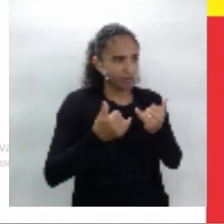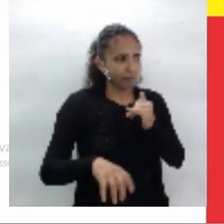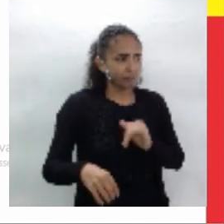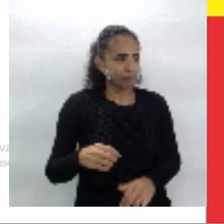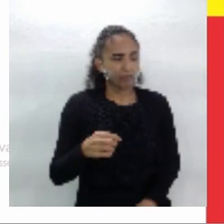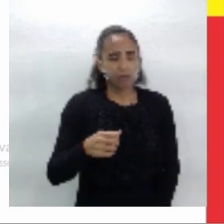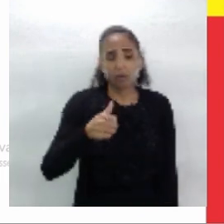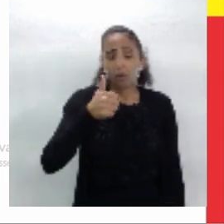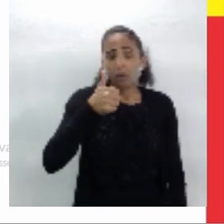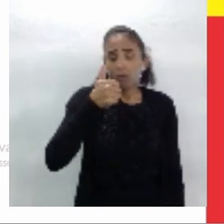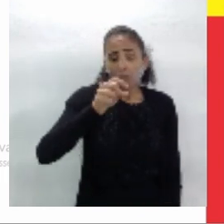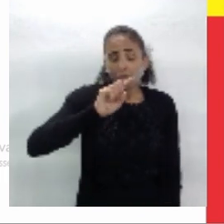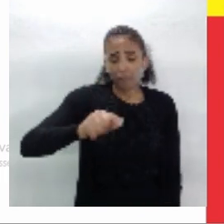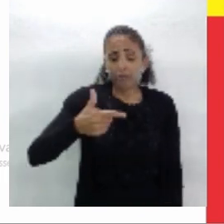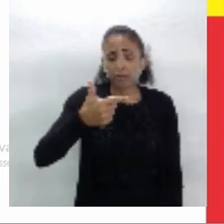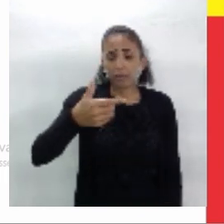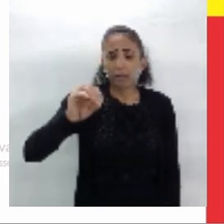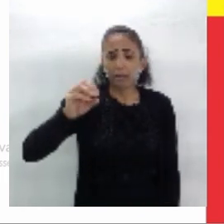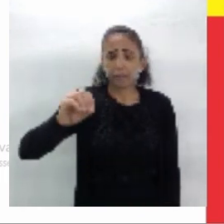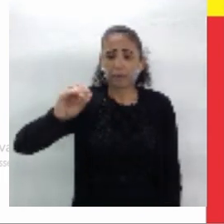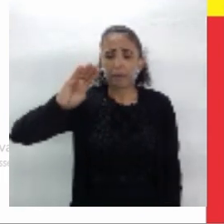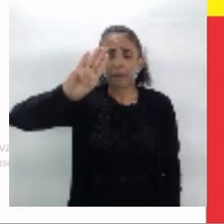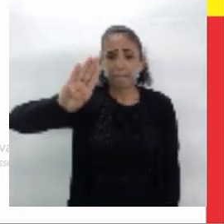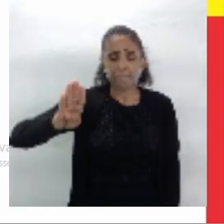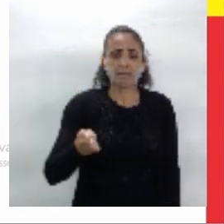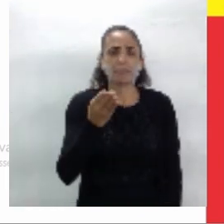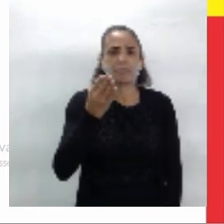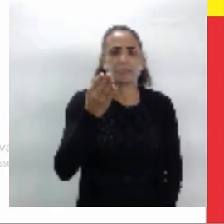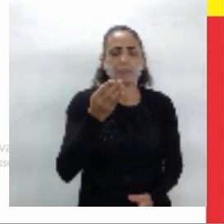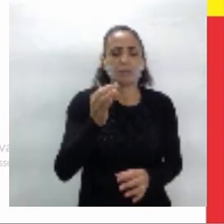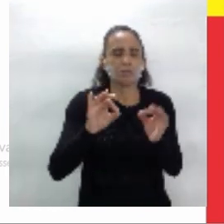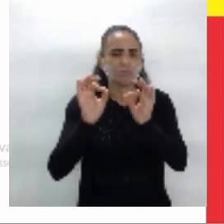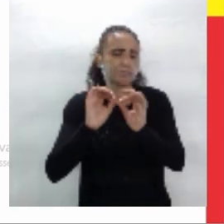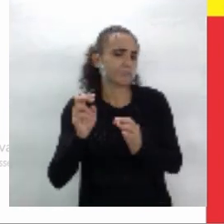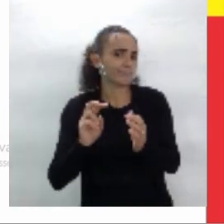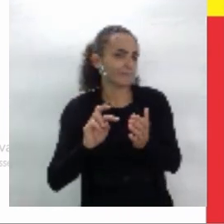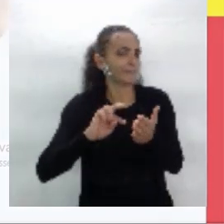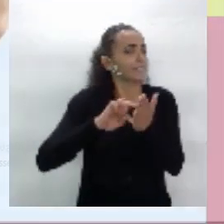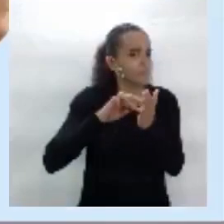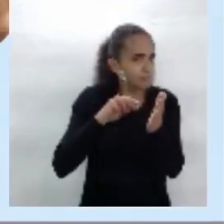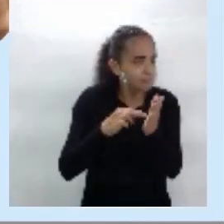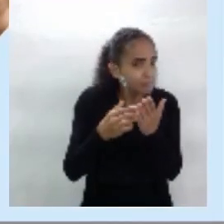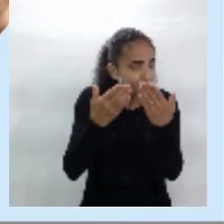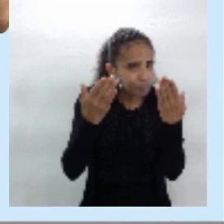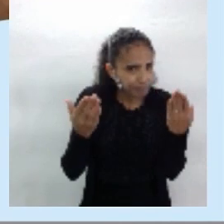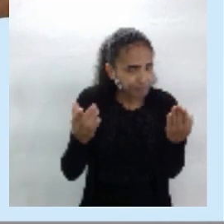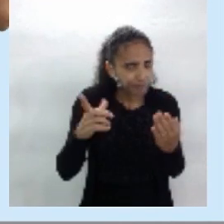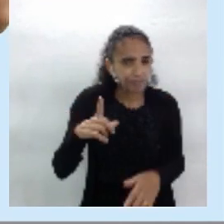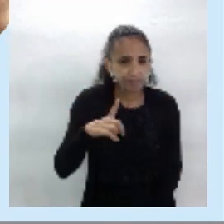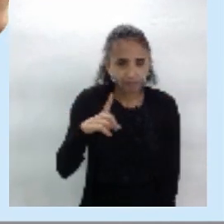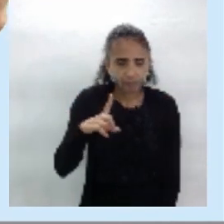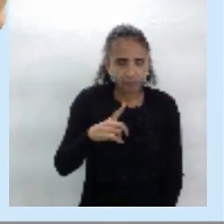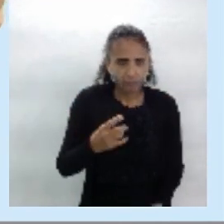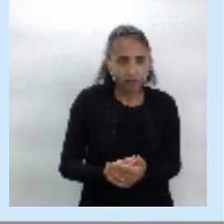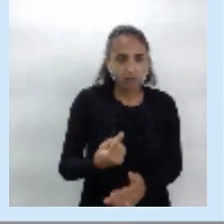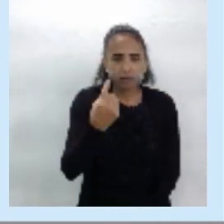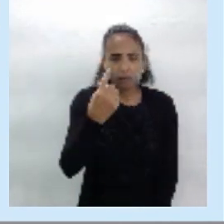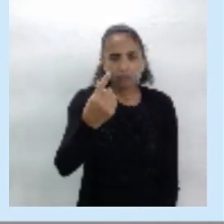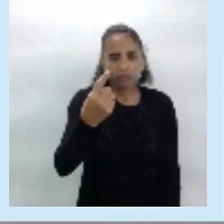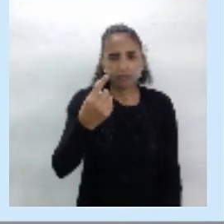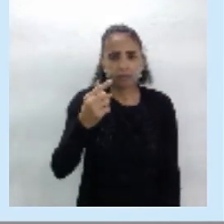1,2 bilhões. Então, 1,2 bilhões, o seguinte. Quando eu tenho